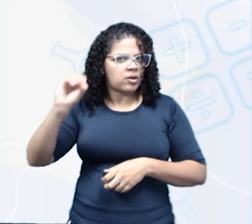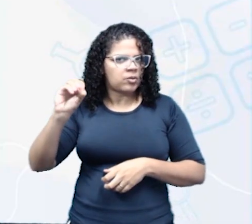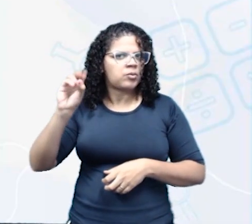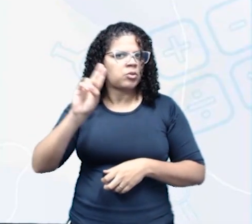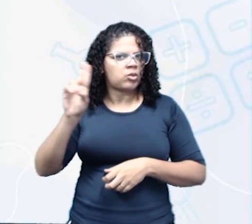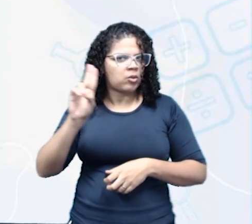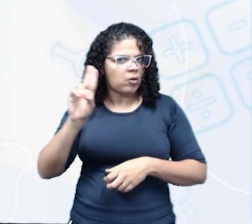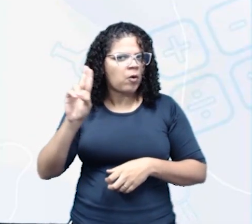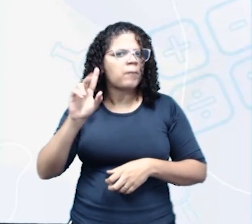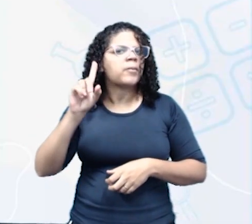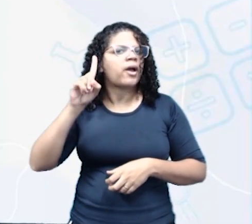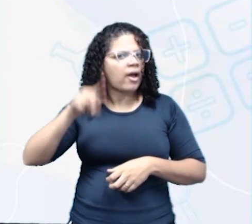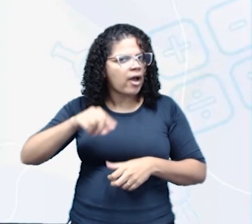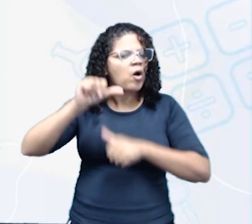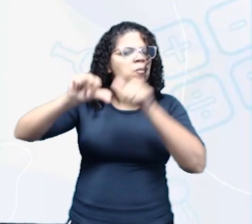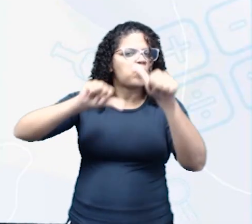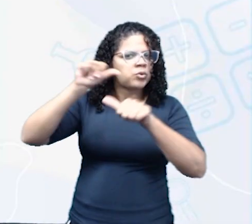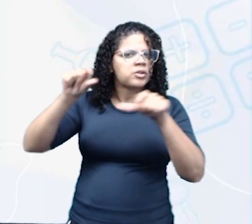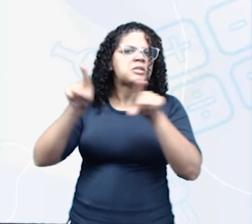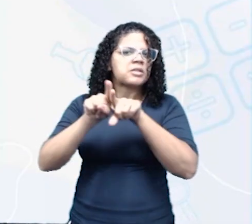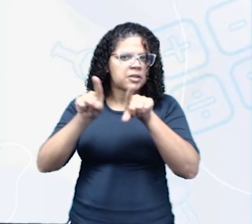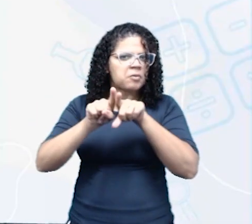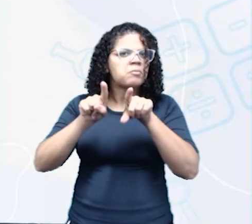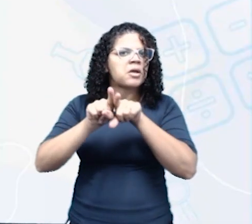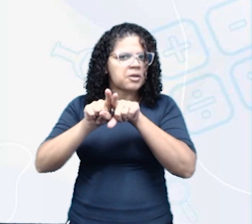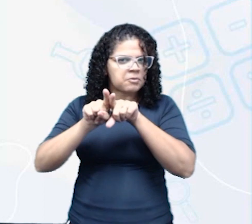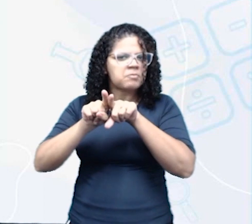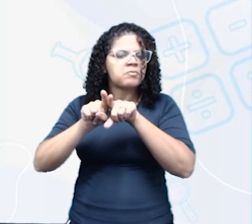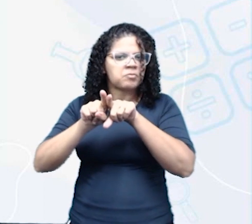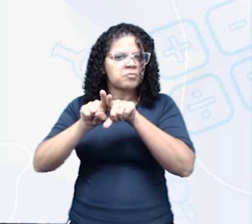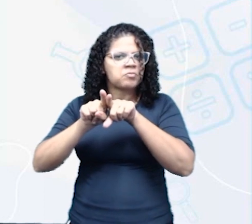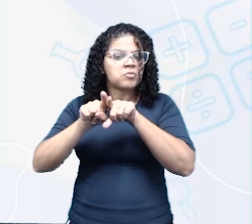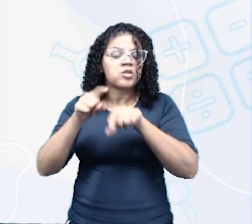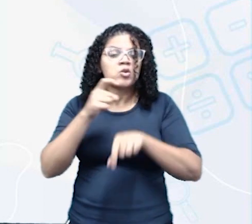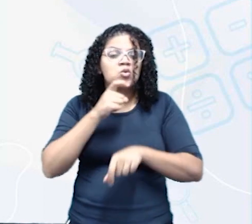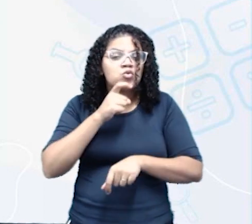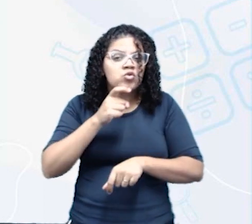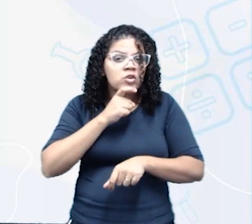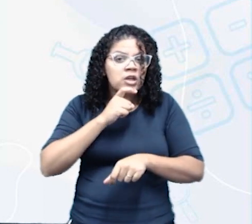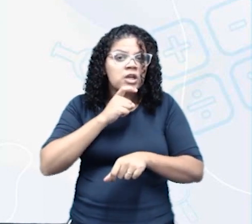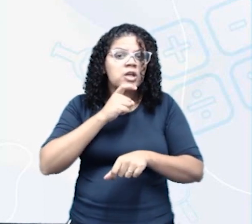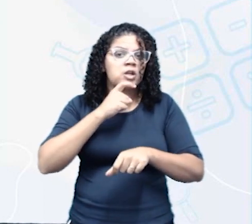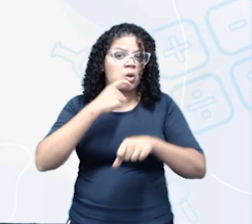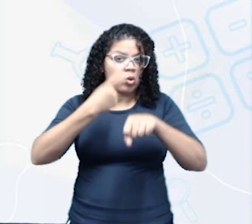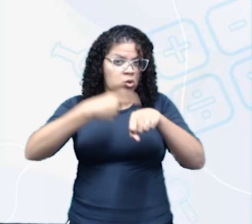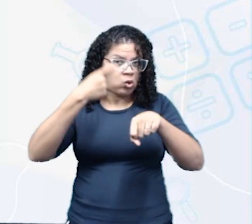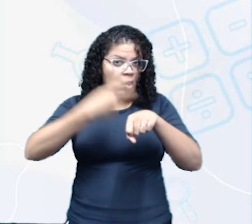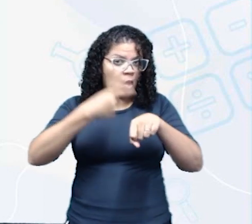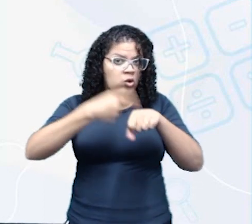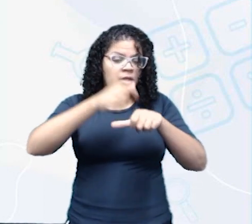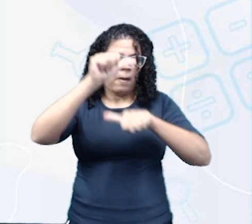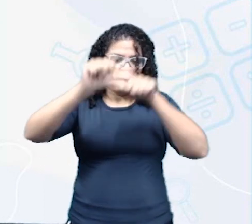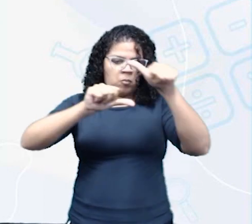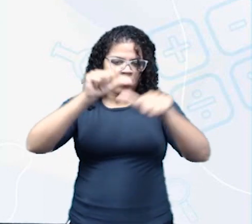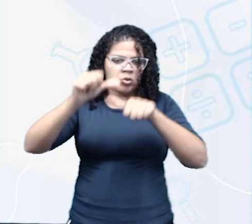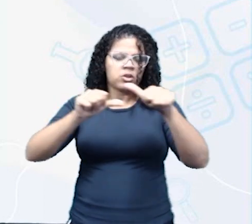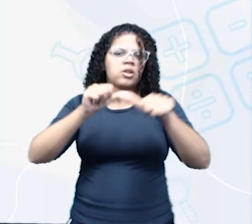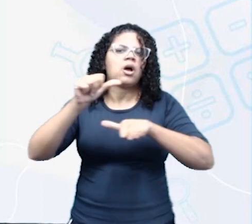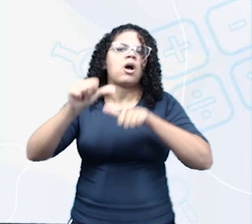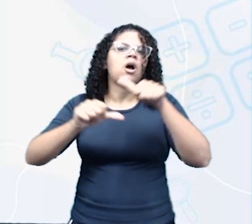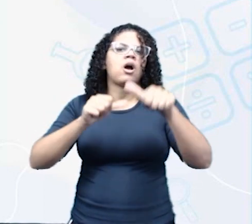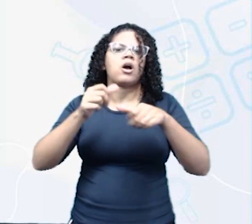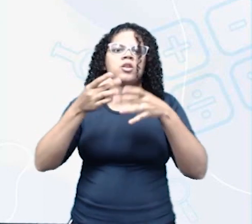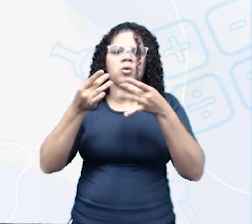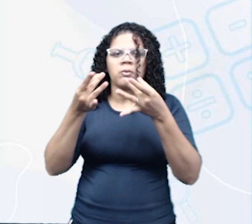já é uma mudança de estado físico. Na verdade, o gelo, que é estado sólido, está passando para o estado líquido em